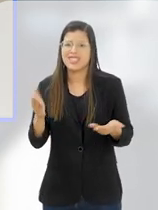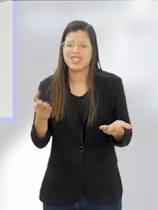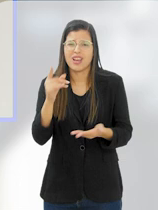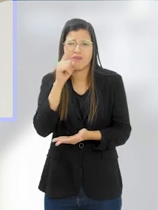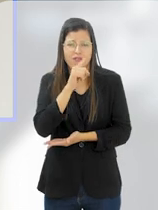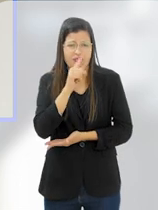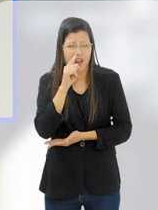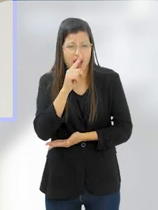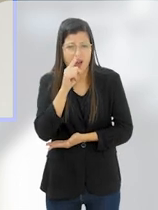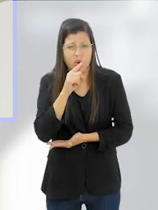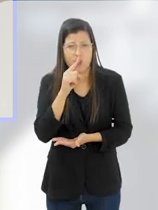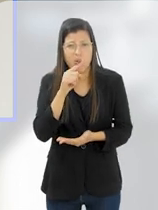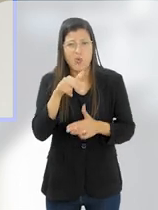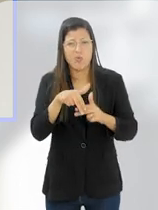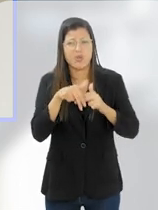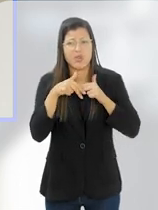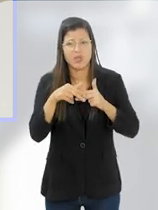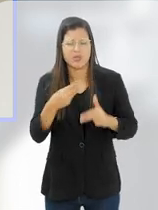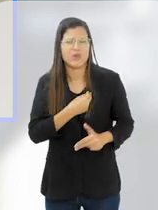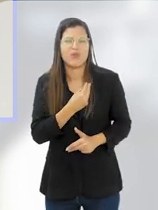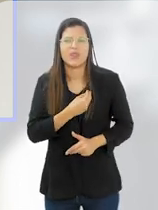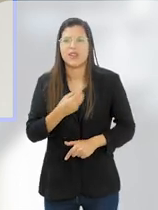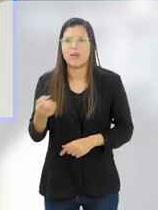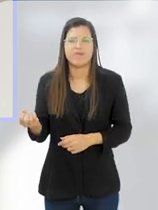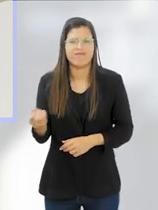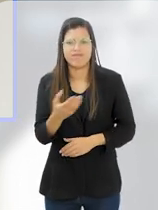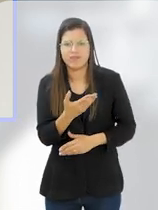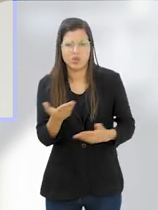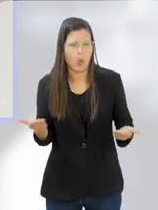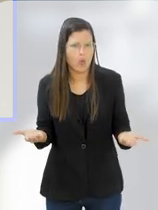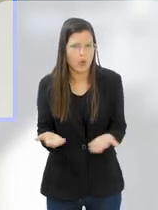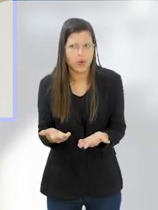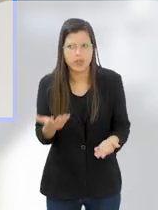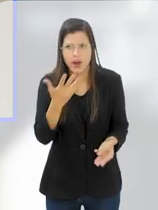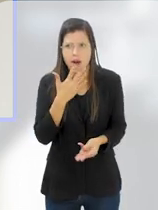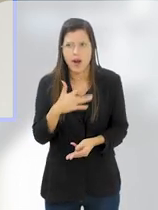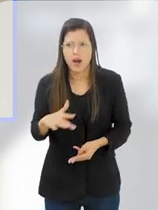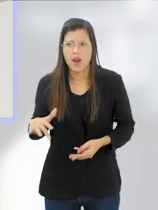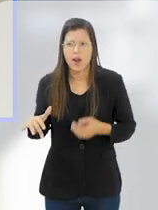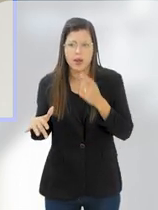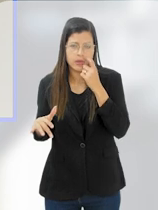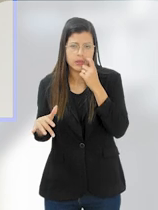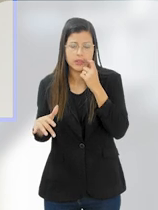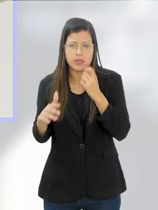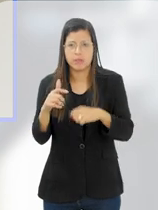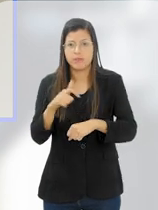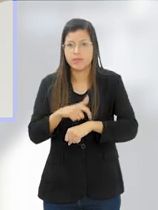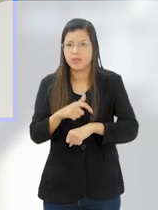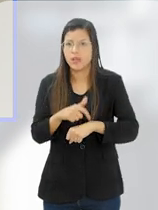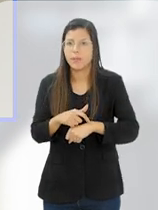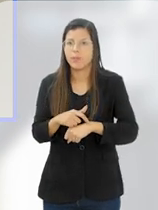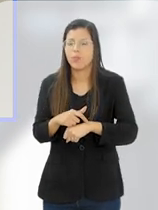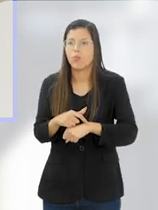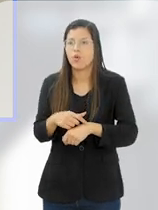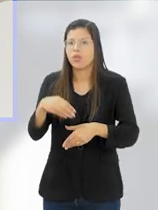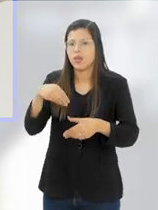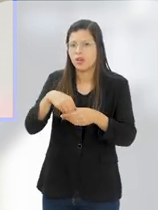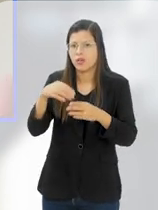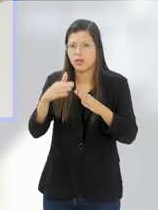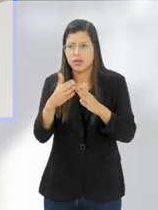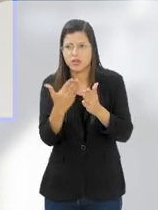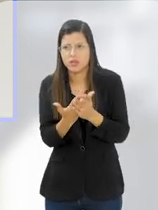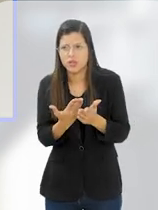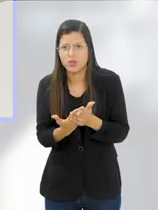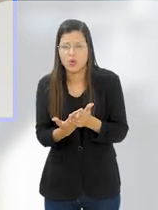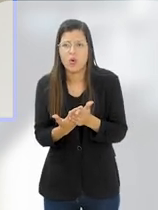precário nos dias de hoje, por causa da vida moderna, porque as crianças ficam uma grande parte do tempo sem os pais, nas creches, né? Por mais que